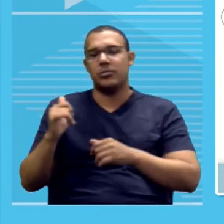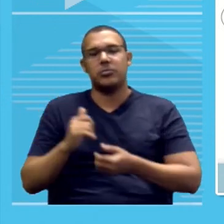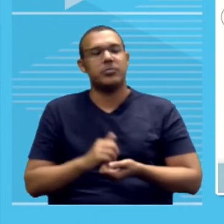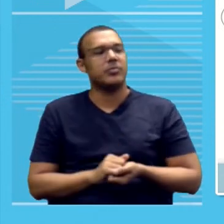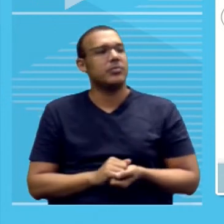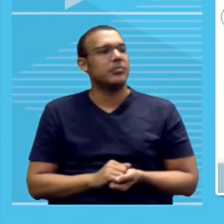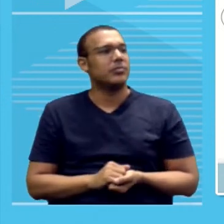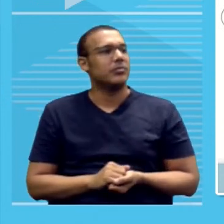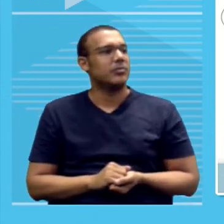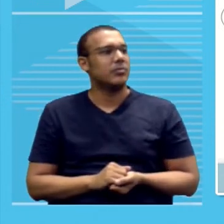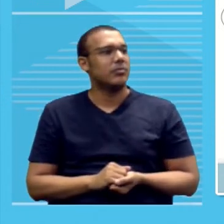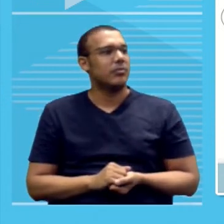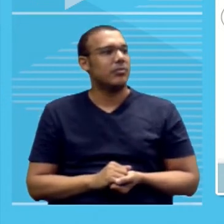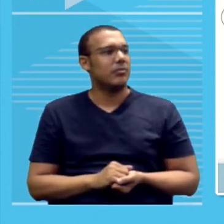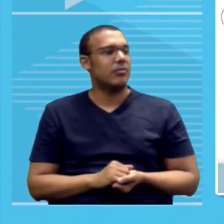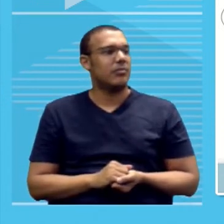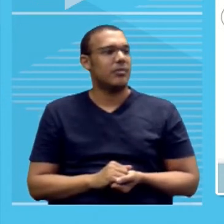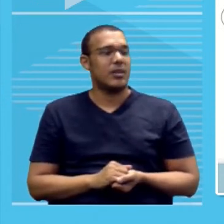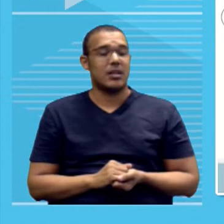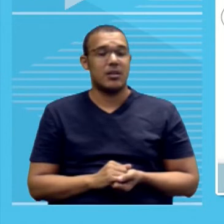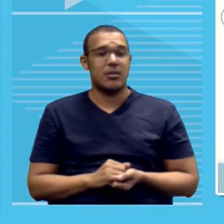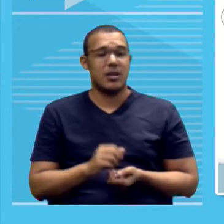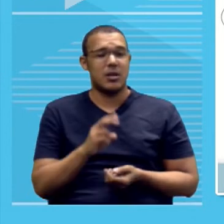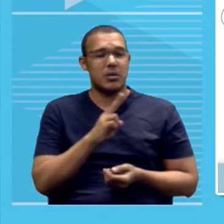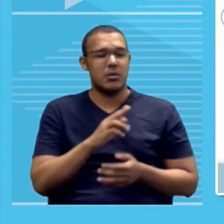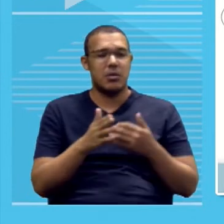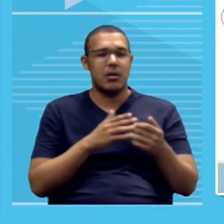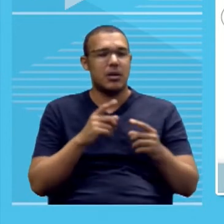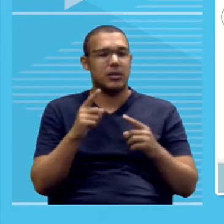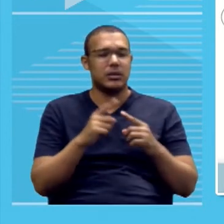elétrico, ele pega qualquer tipo de energia